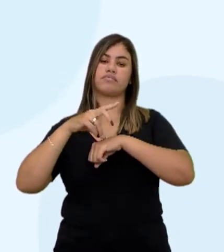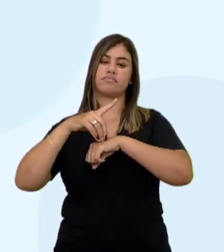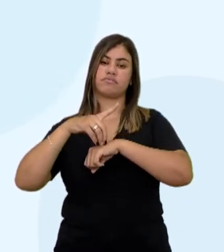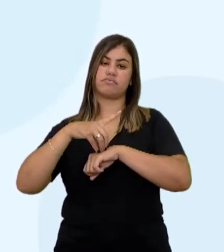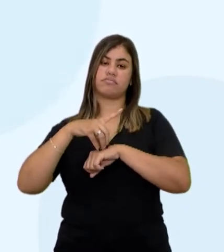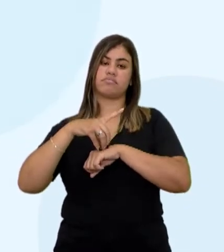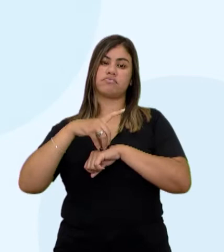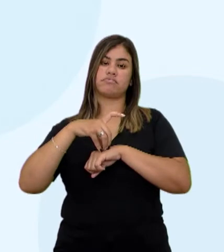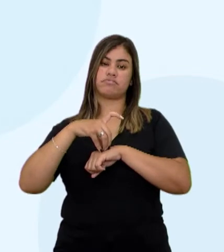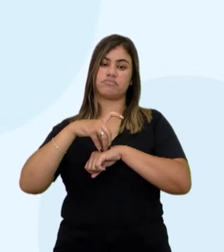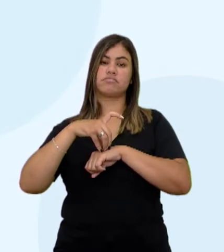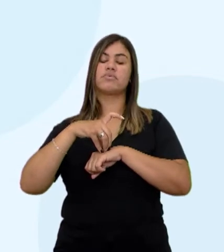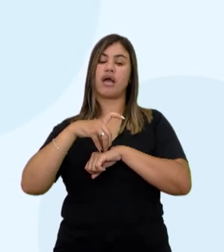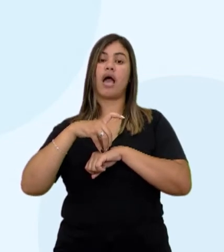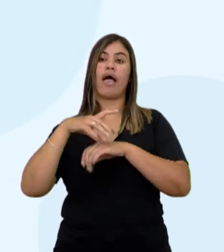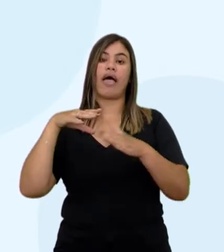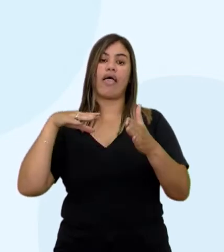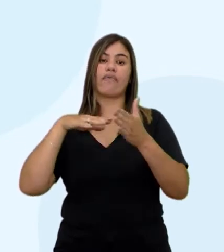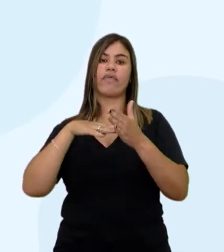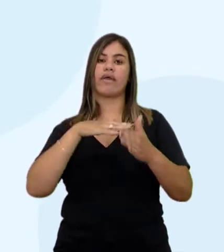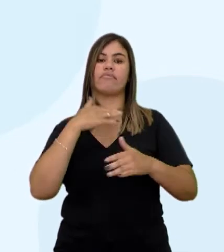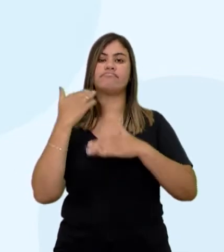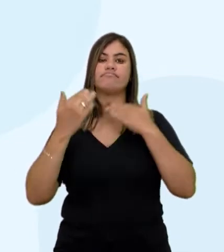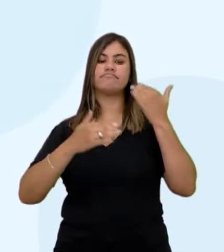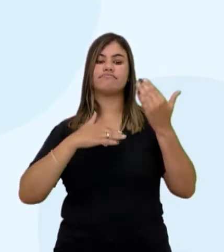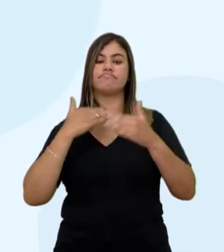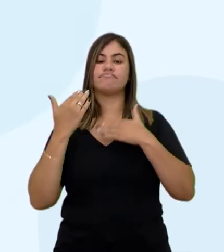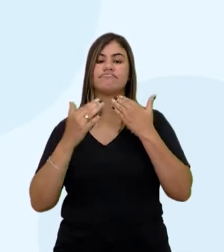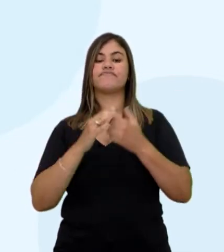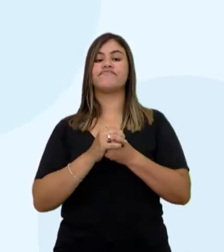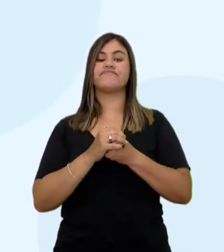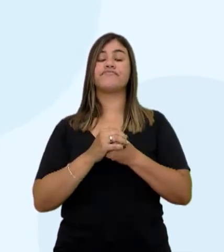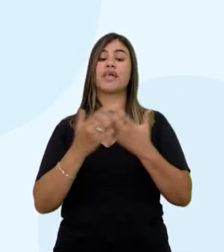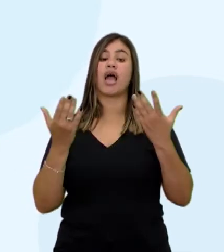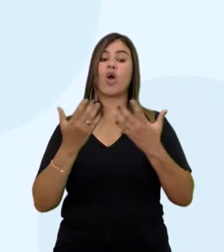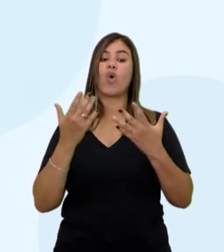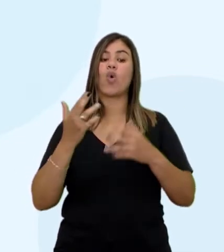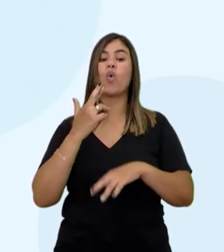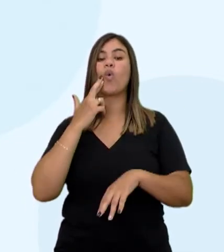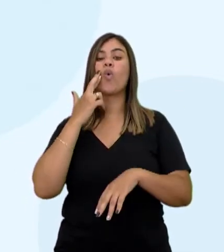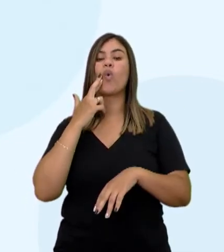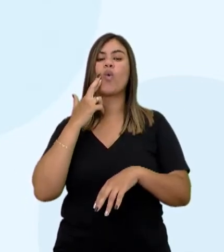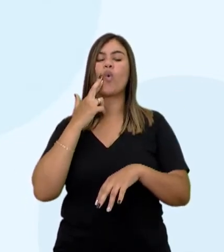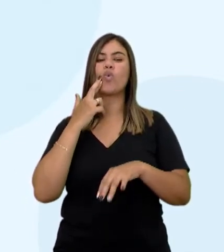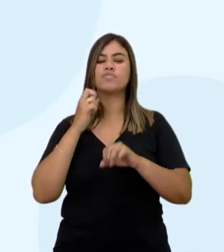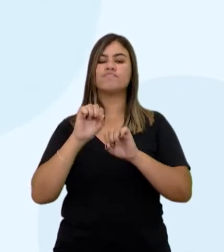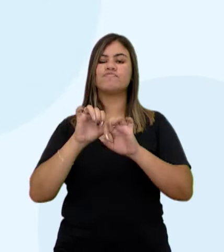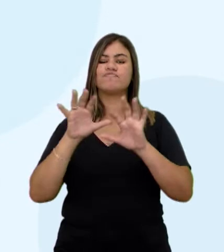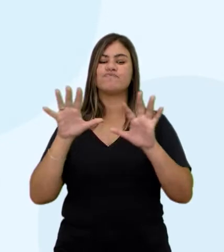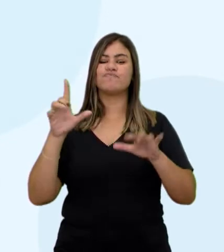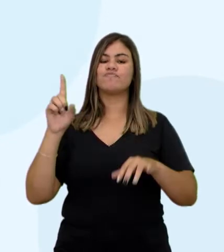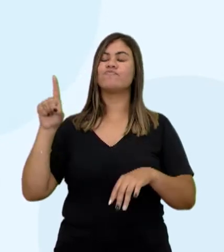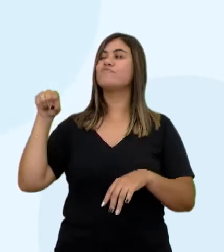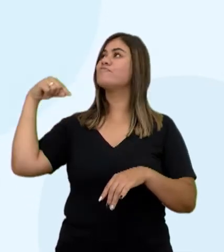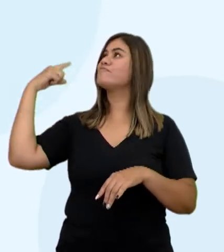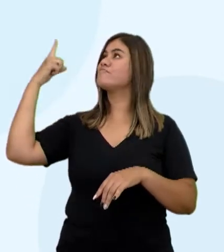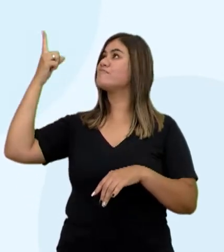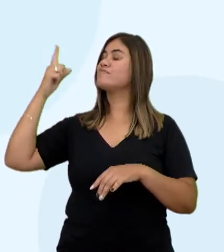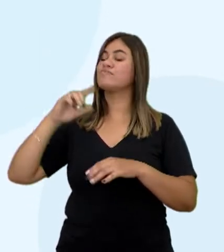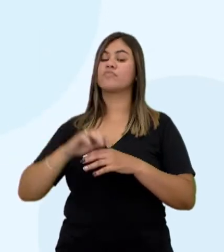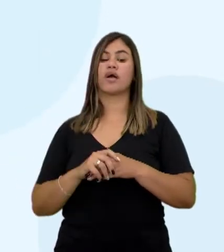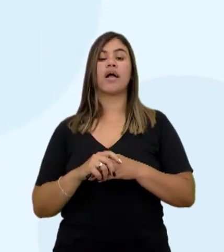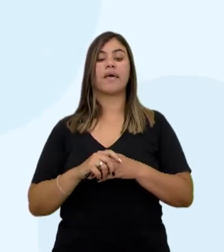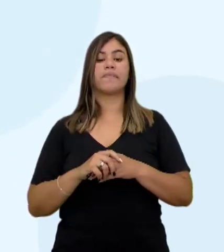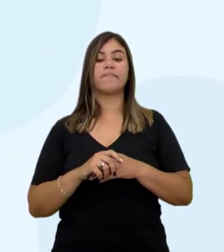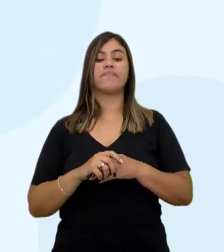e até o extermínio deles aí, tá certo? E aí já indo aí para o Cenozoico, também dividido aí em três